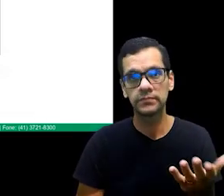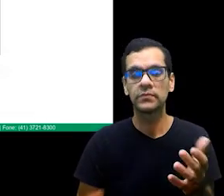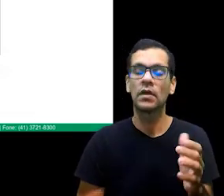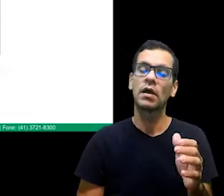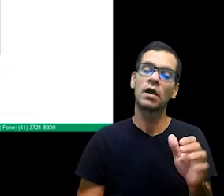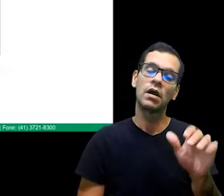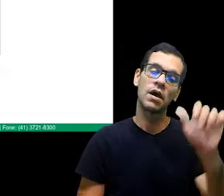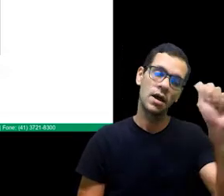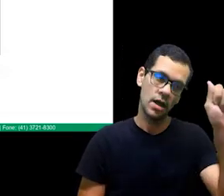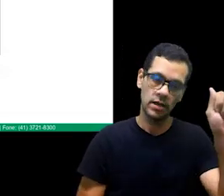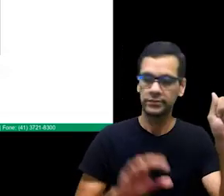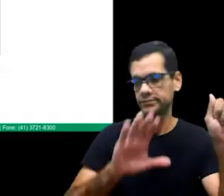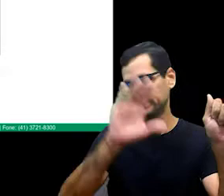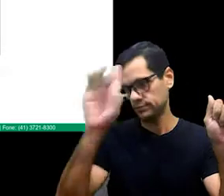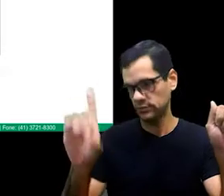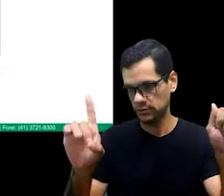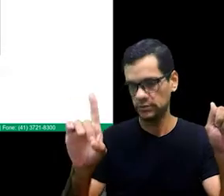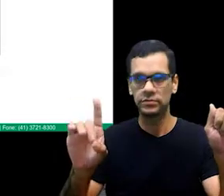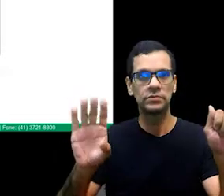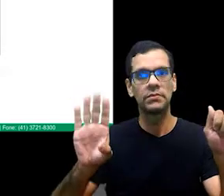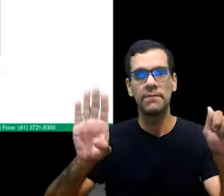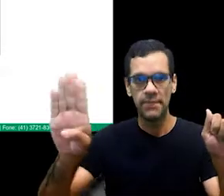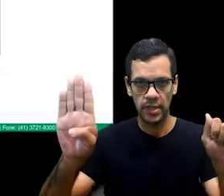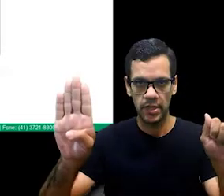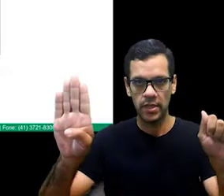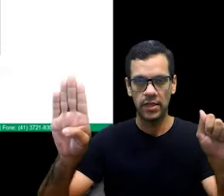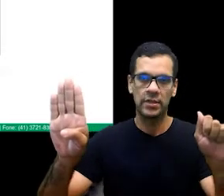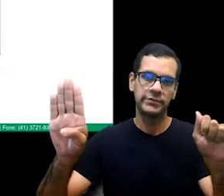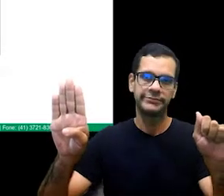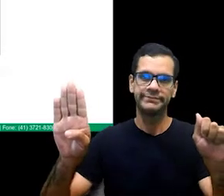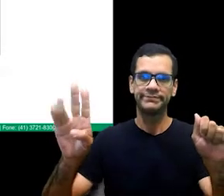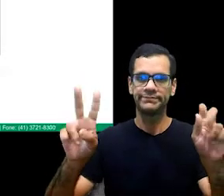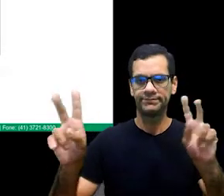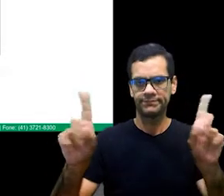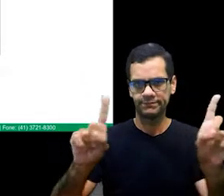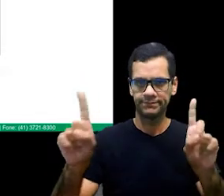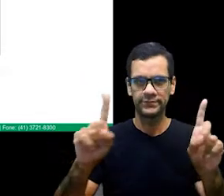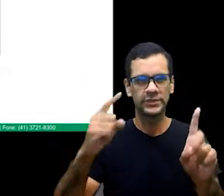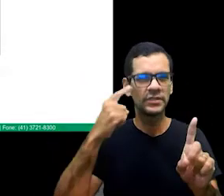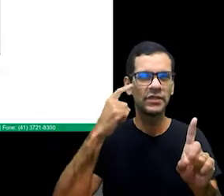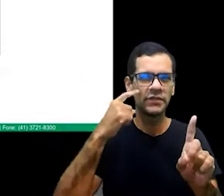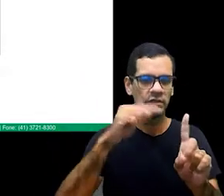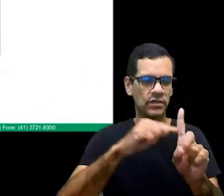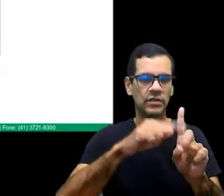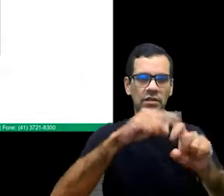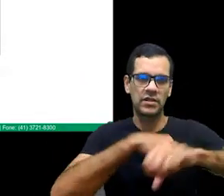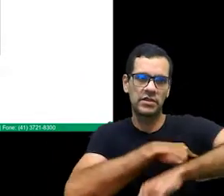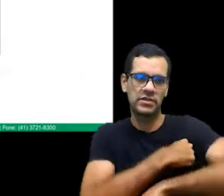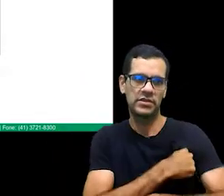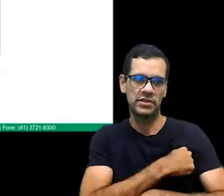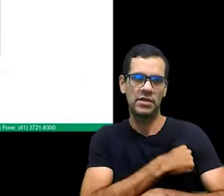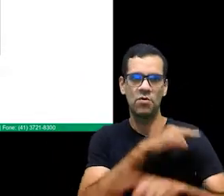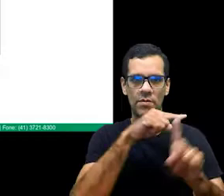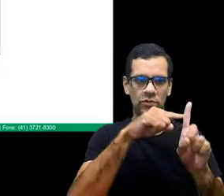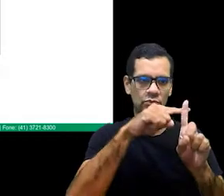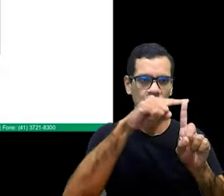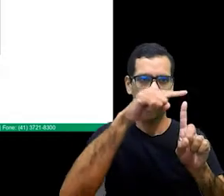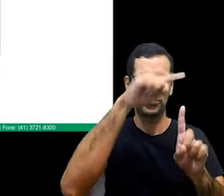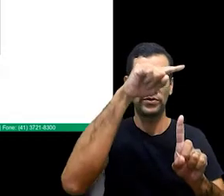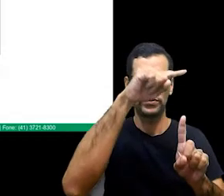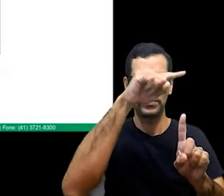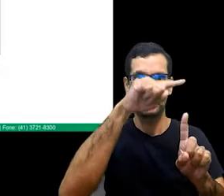A e aqui à direita um corpo B. Veja, estamos usando 2 termômetros para indicar que o corpo A tem